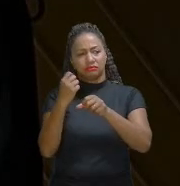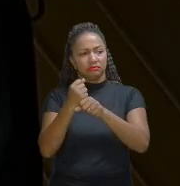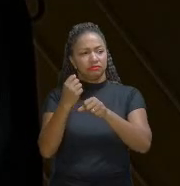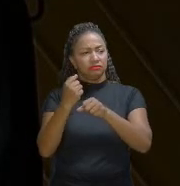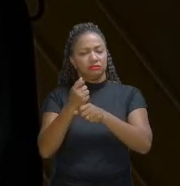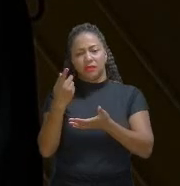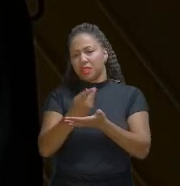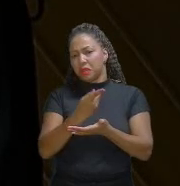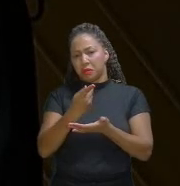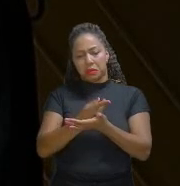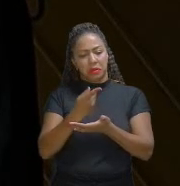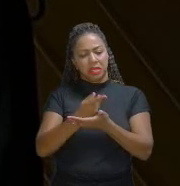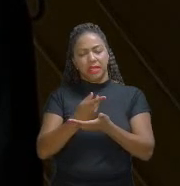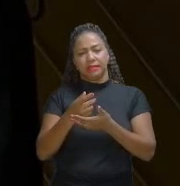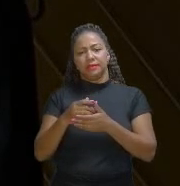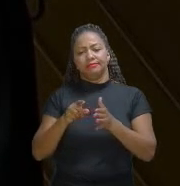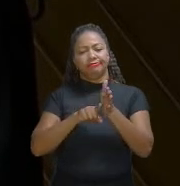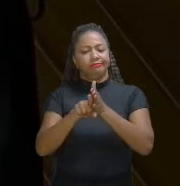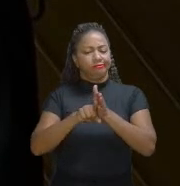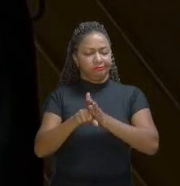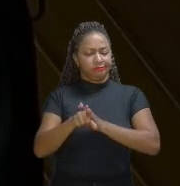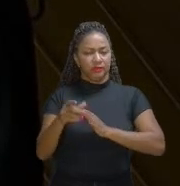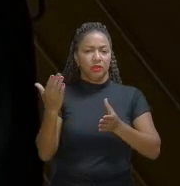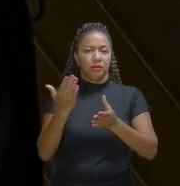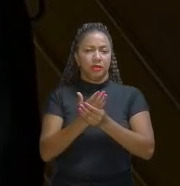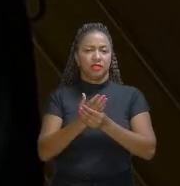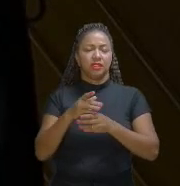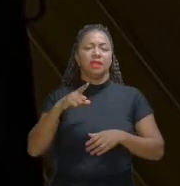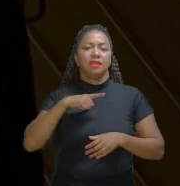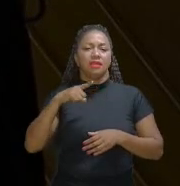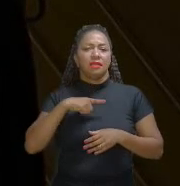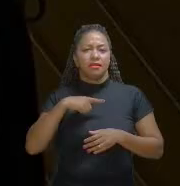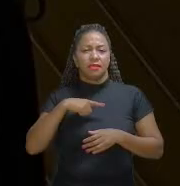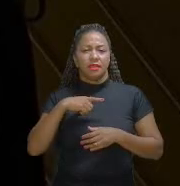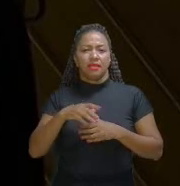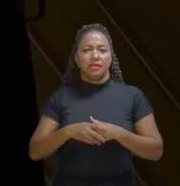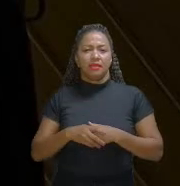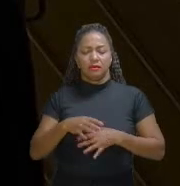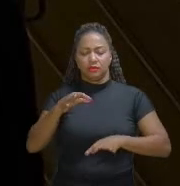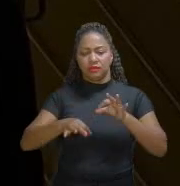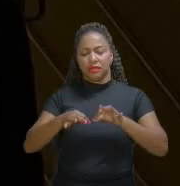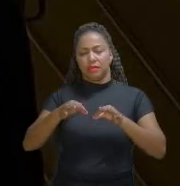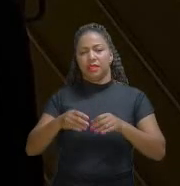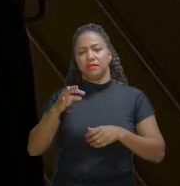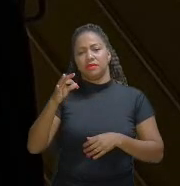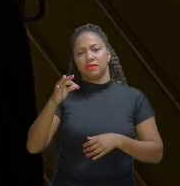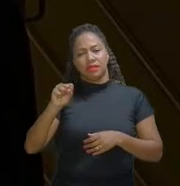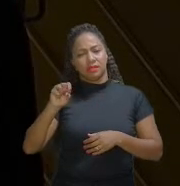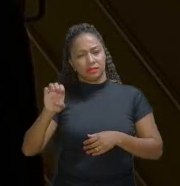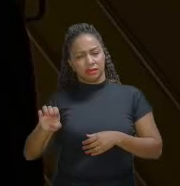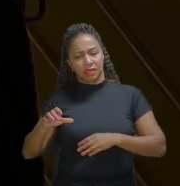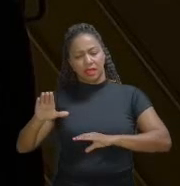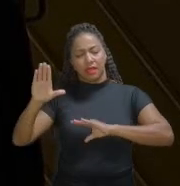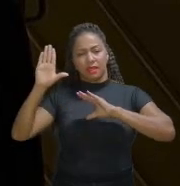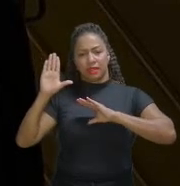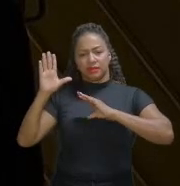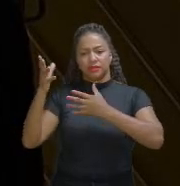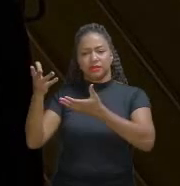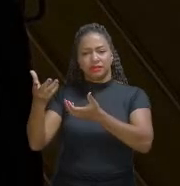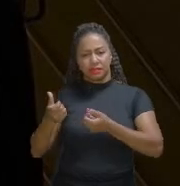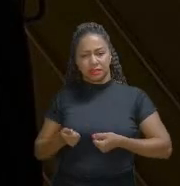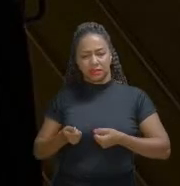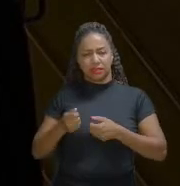não ocorre no caso em análise. Eu cito aqui um precedente do TSE, em que as candidatas receberam